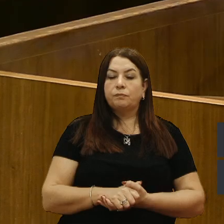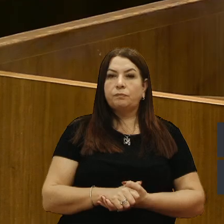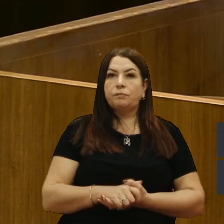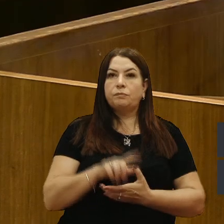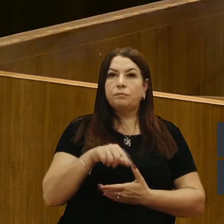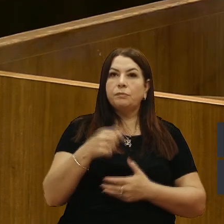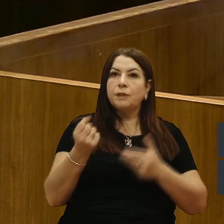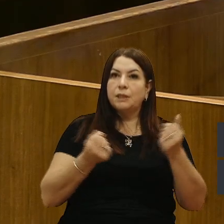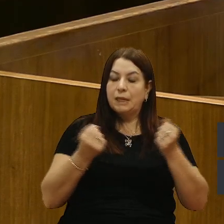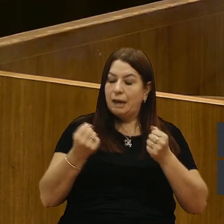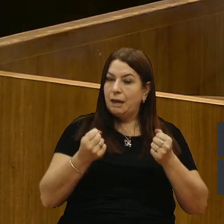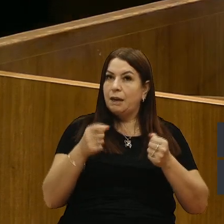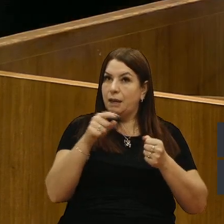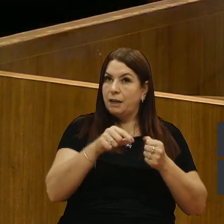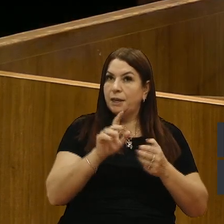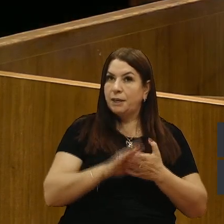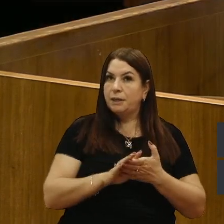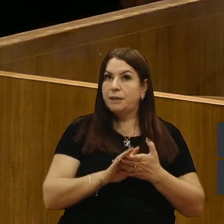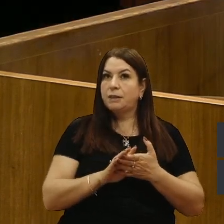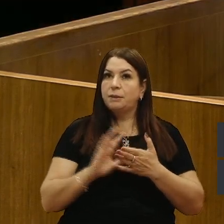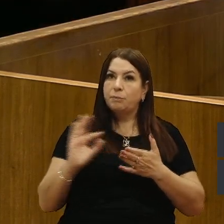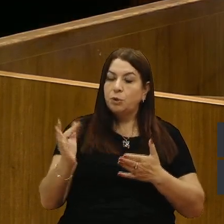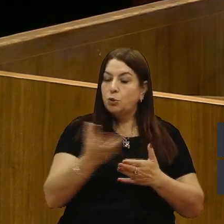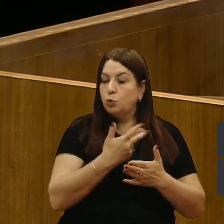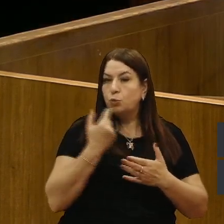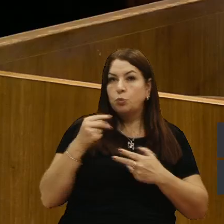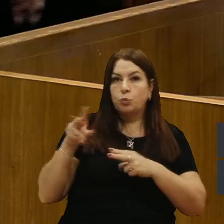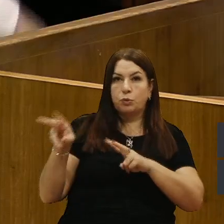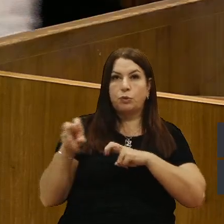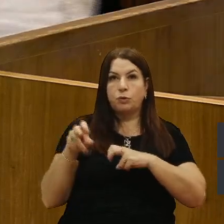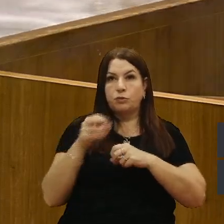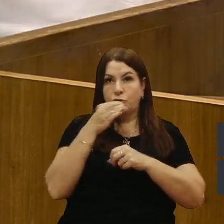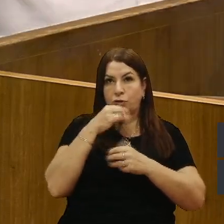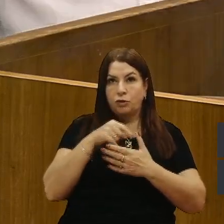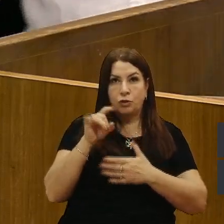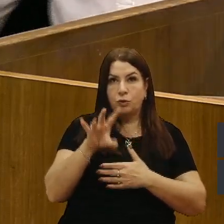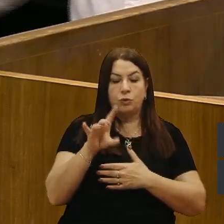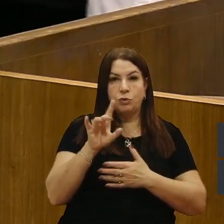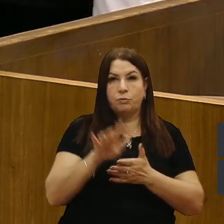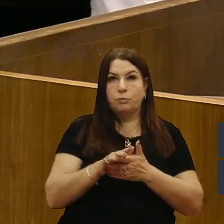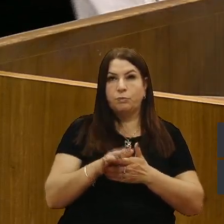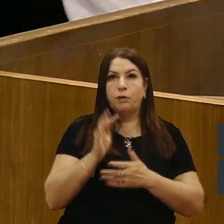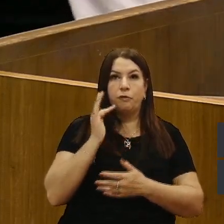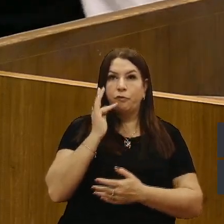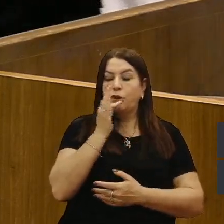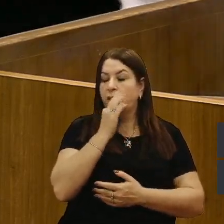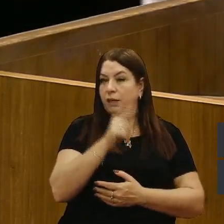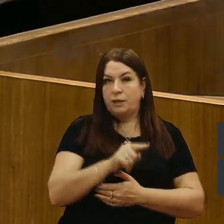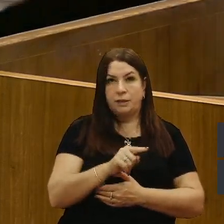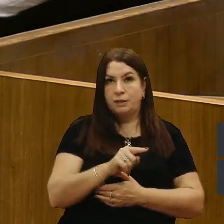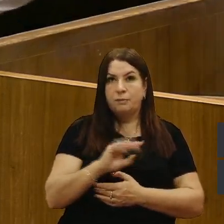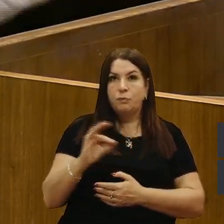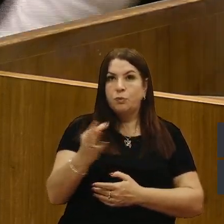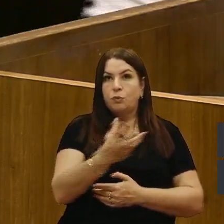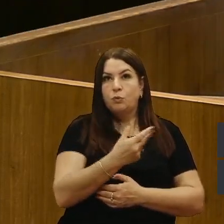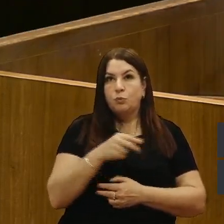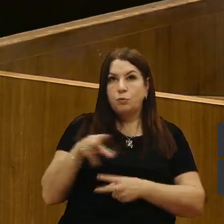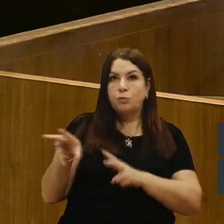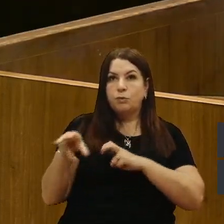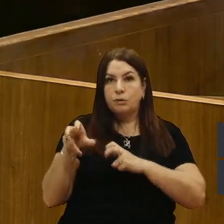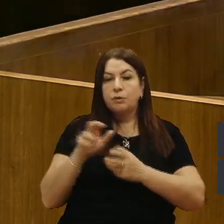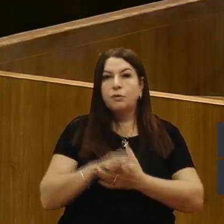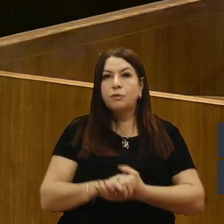viatura, ela é para todo o interior de Caxias do Sul. Não é destinada só para a Forqueta, mas sim para todo o interior,